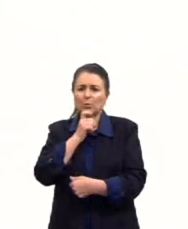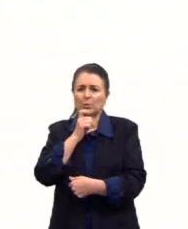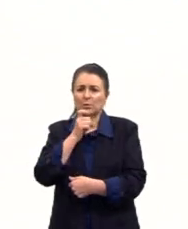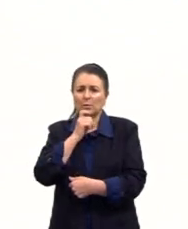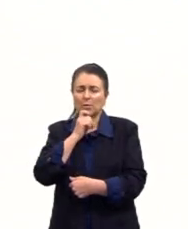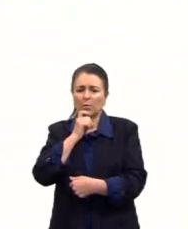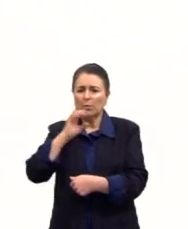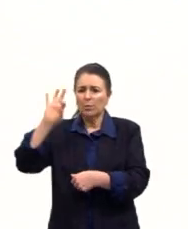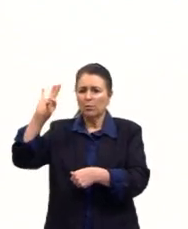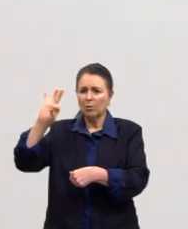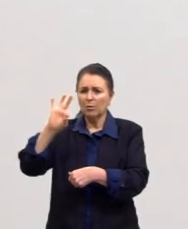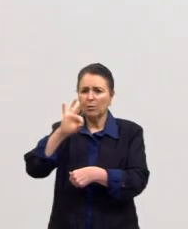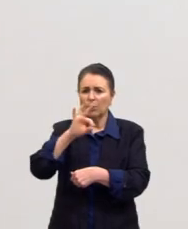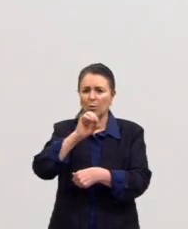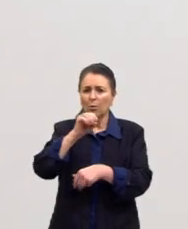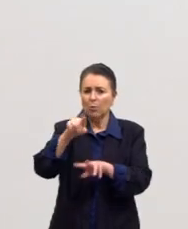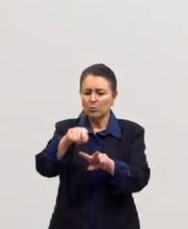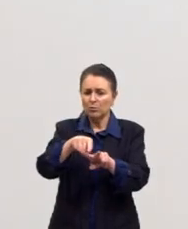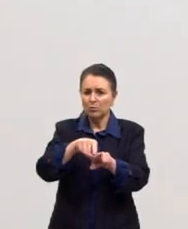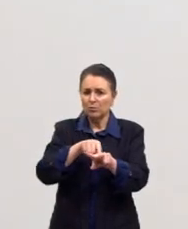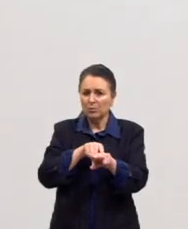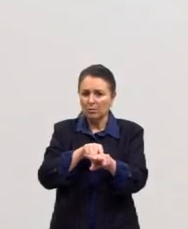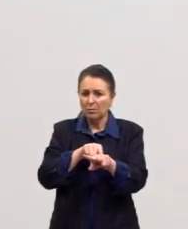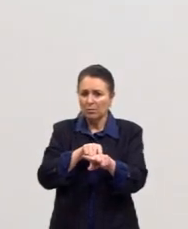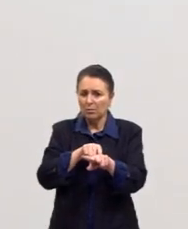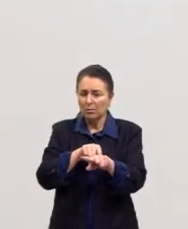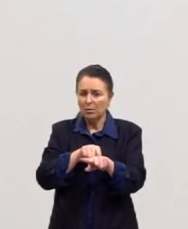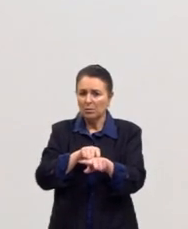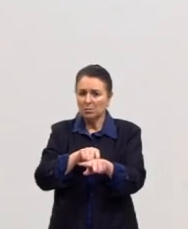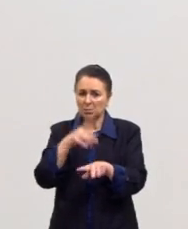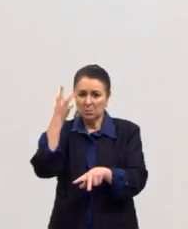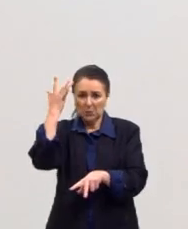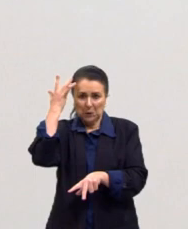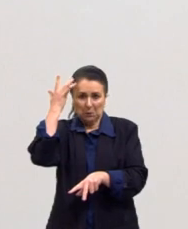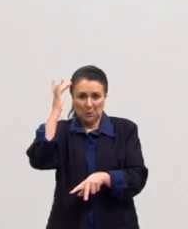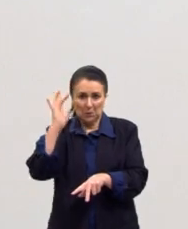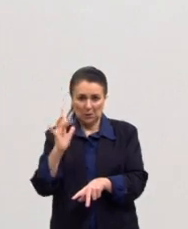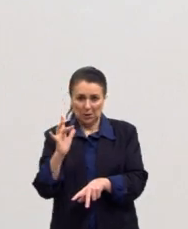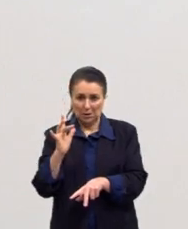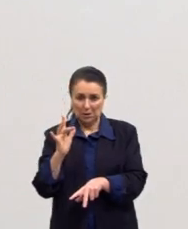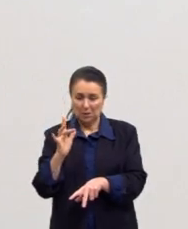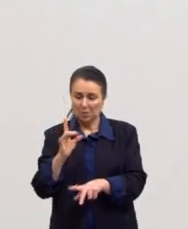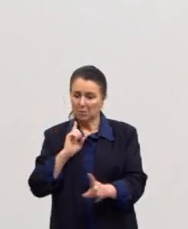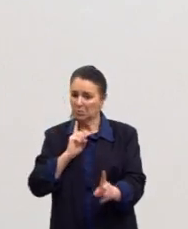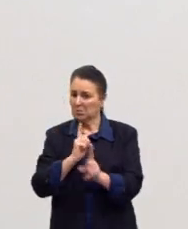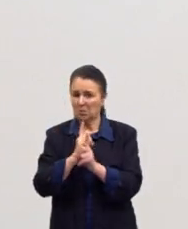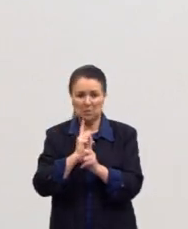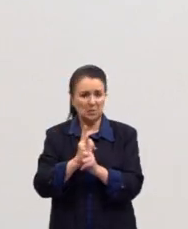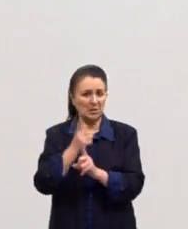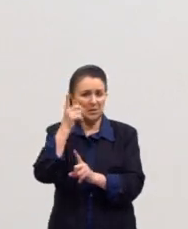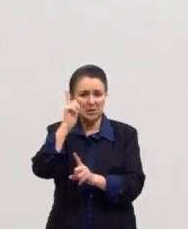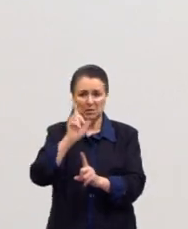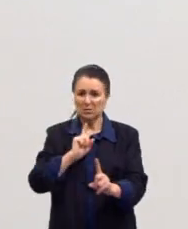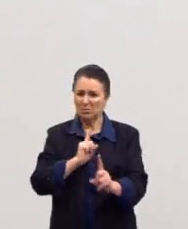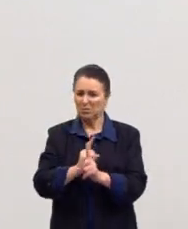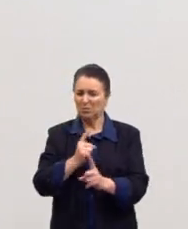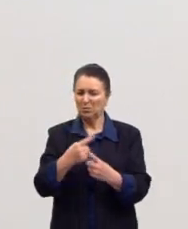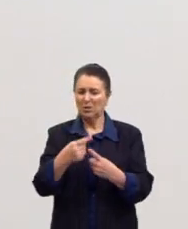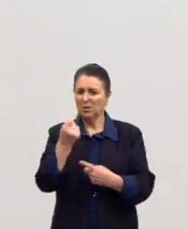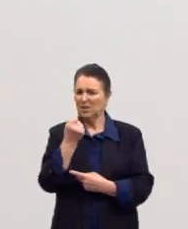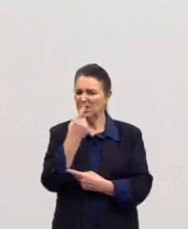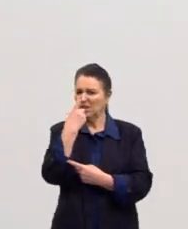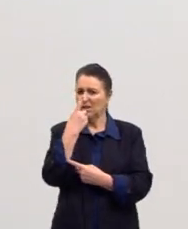é chinelo ai essa aqui Realmente eu não consigo fazer nenhuma Associação assim é estranho né